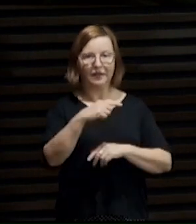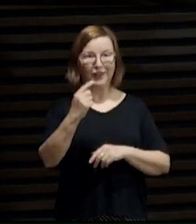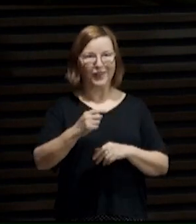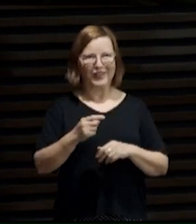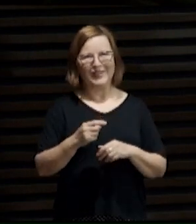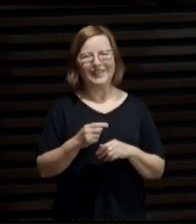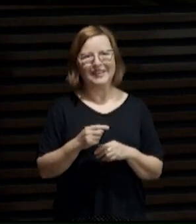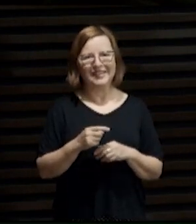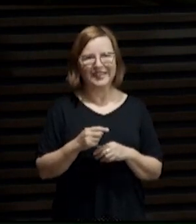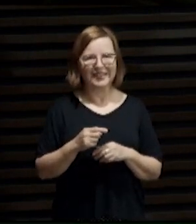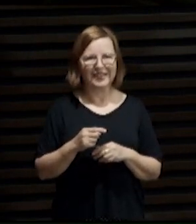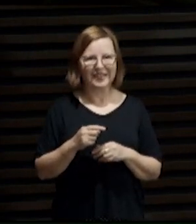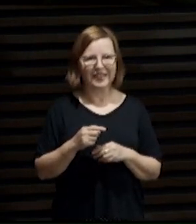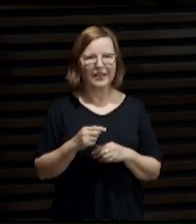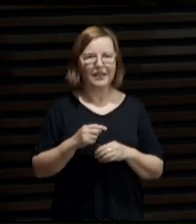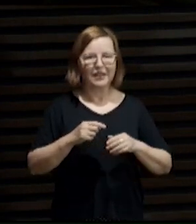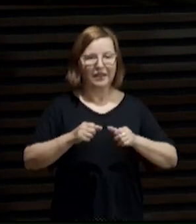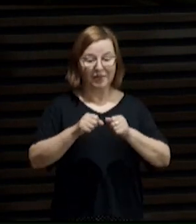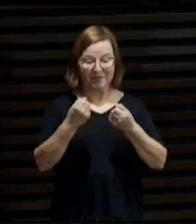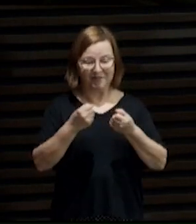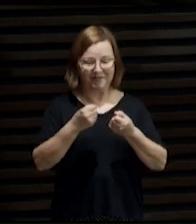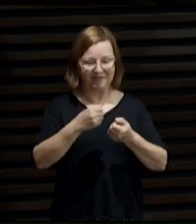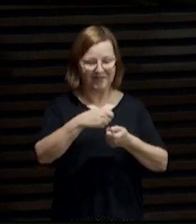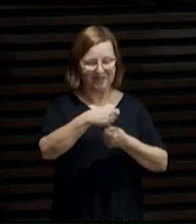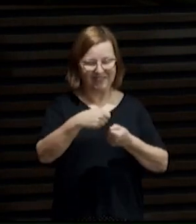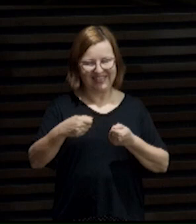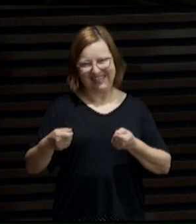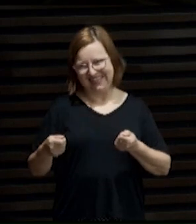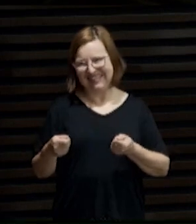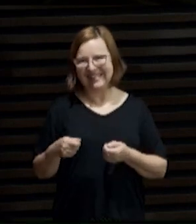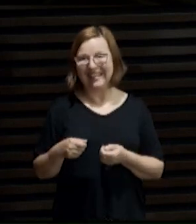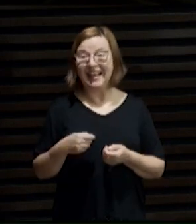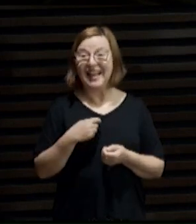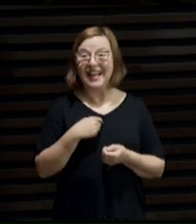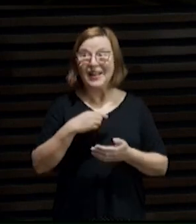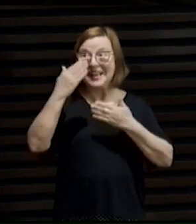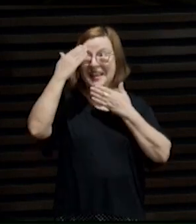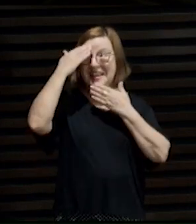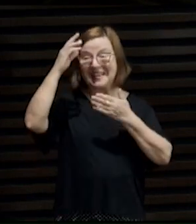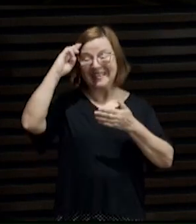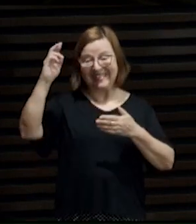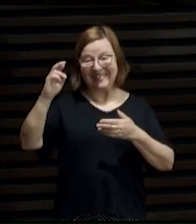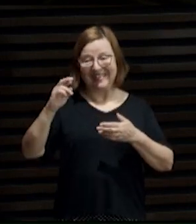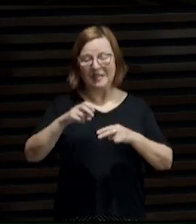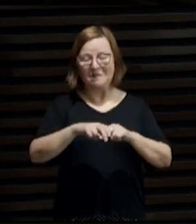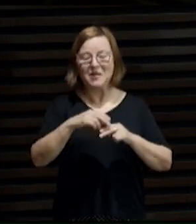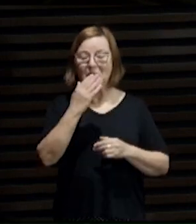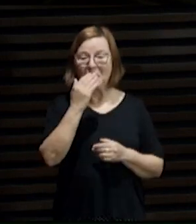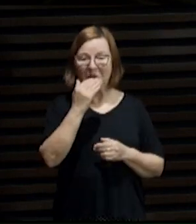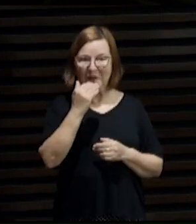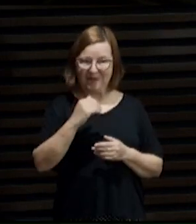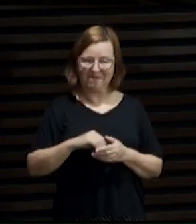pão. Quem deu o pão foi Cristo que providenciou. Eu vou agradecer ao Senhor e vou dividir o pão e vou dar na boca do meu